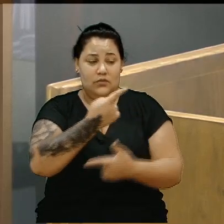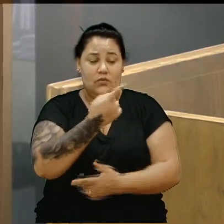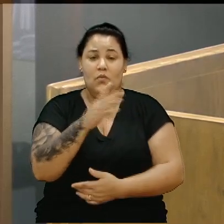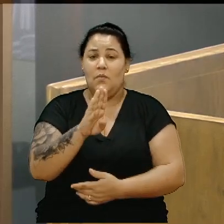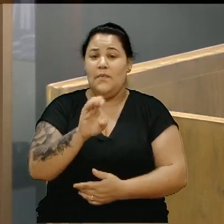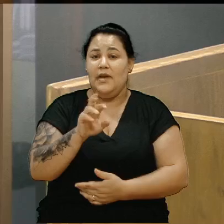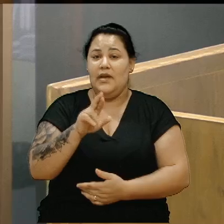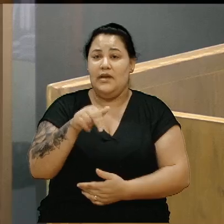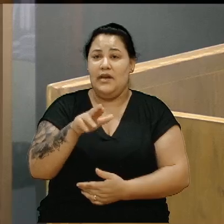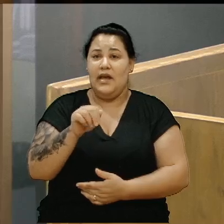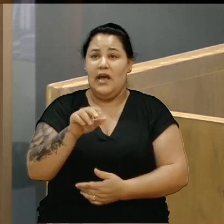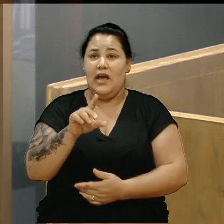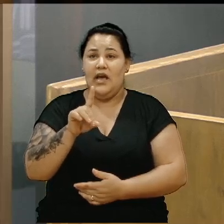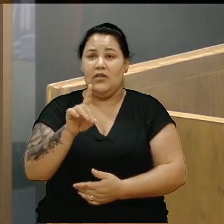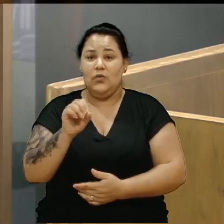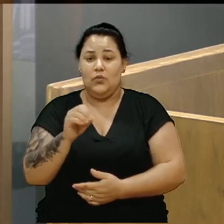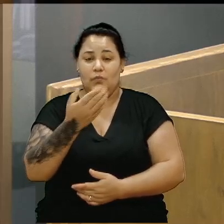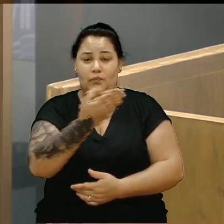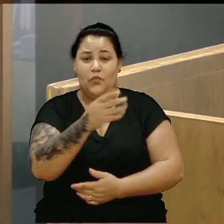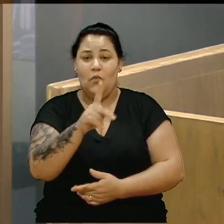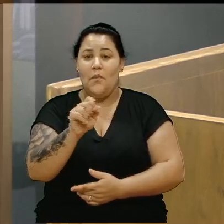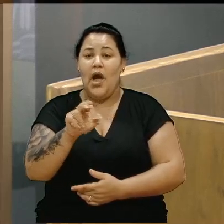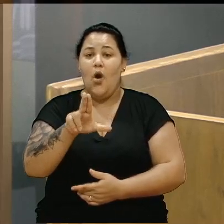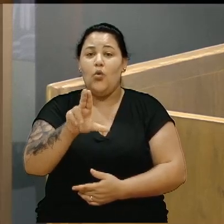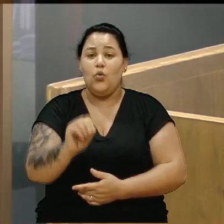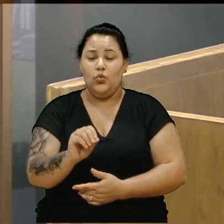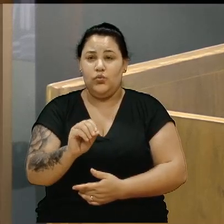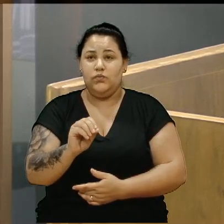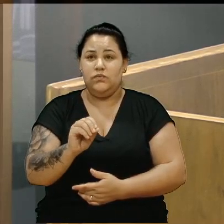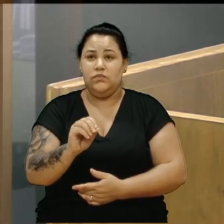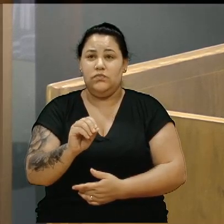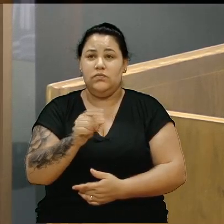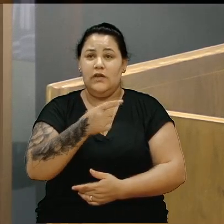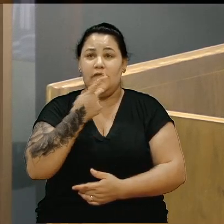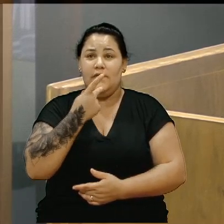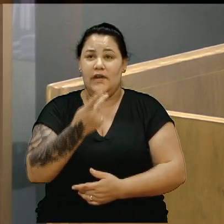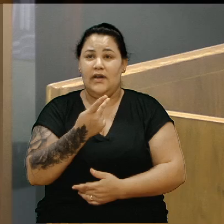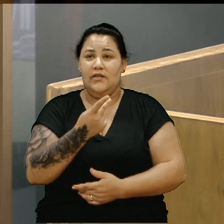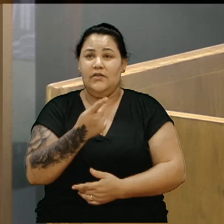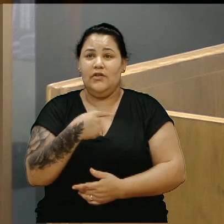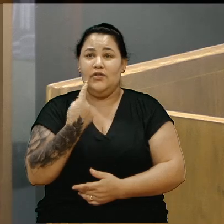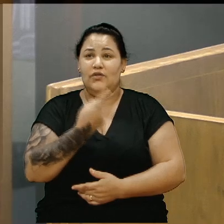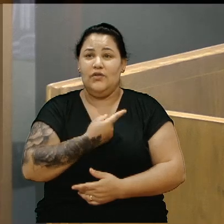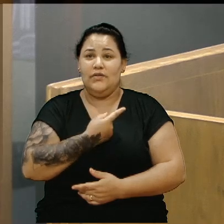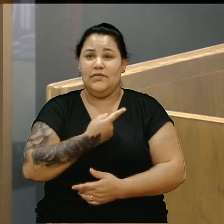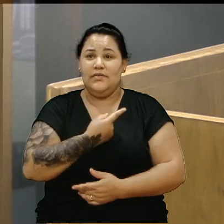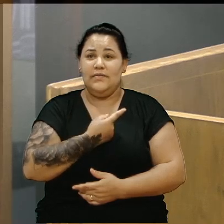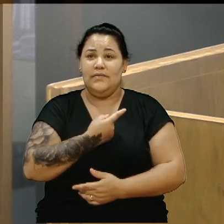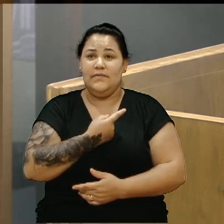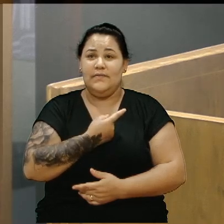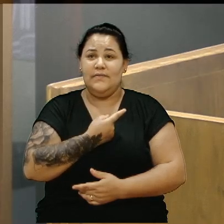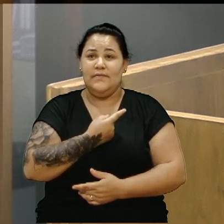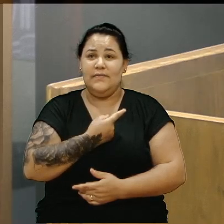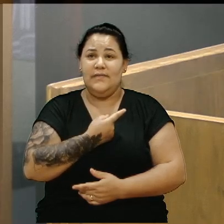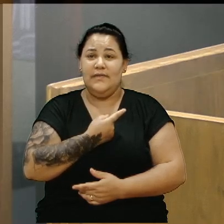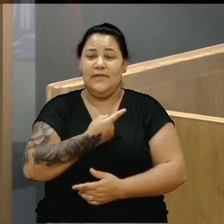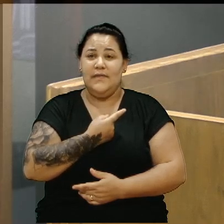aqui, Barcelos, o Paulo Lavrella, que eu digo que é a nossa cota de cabelo,